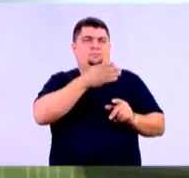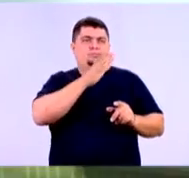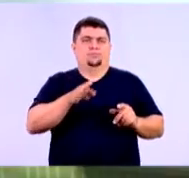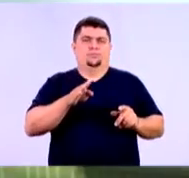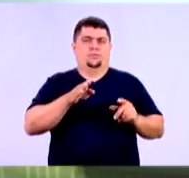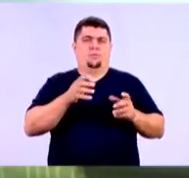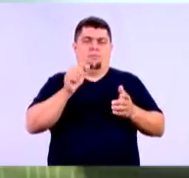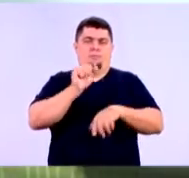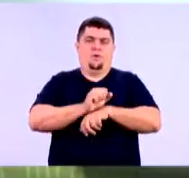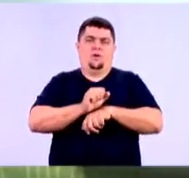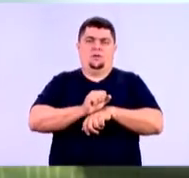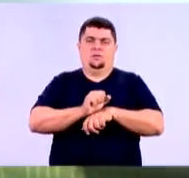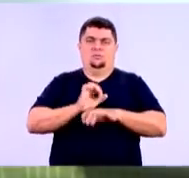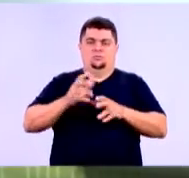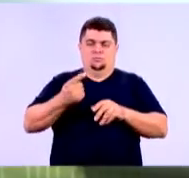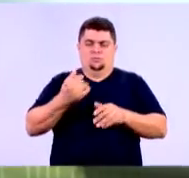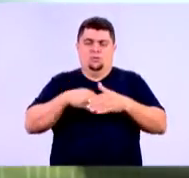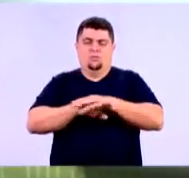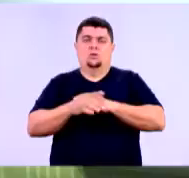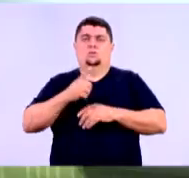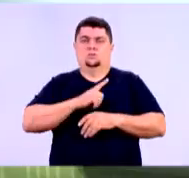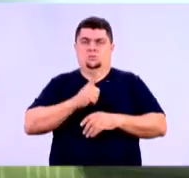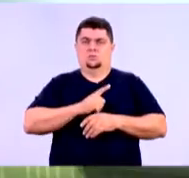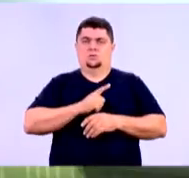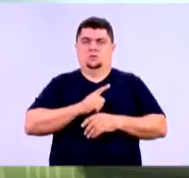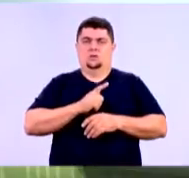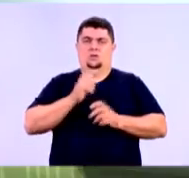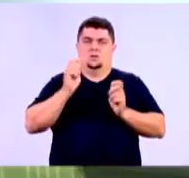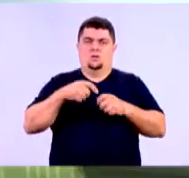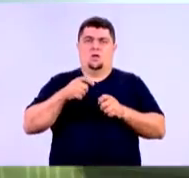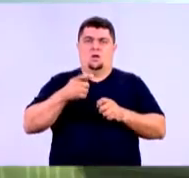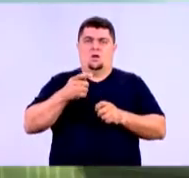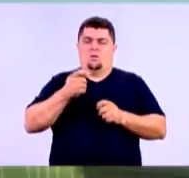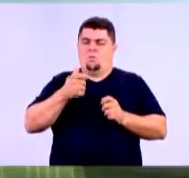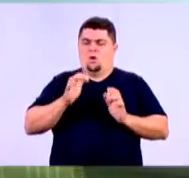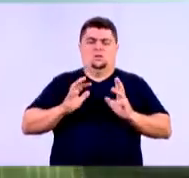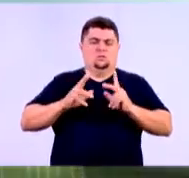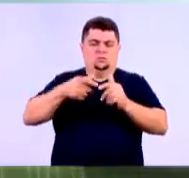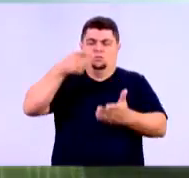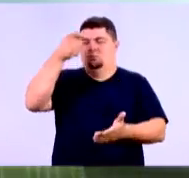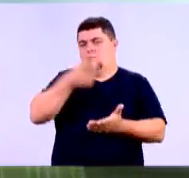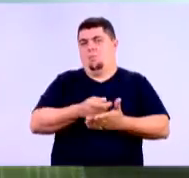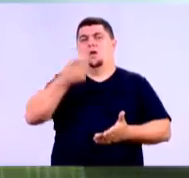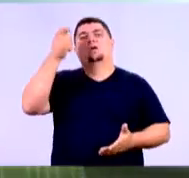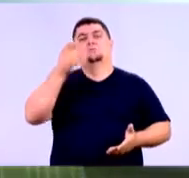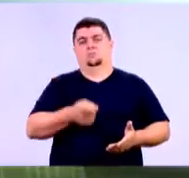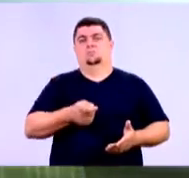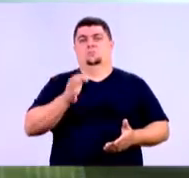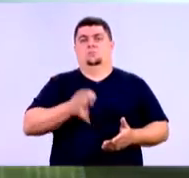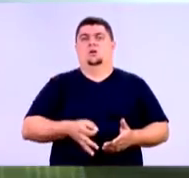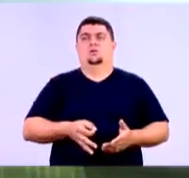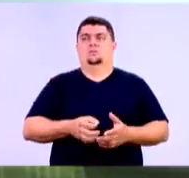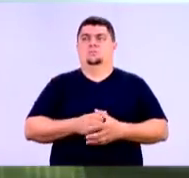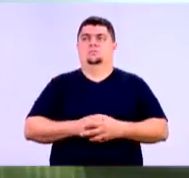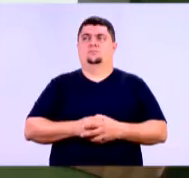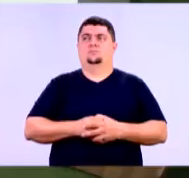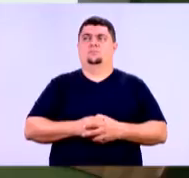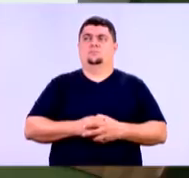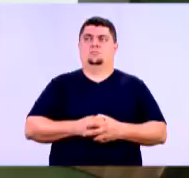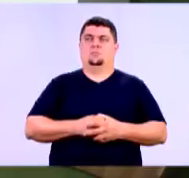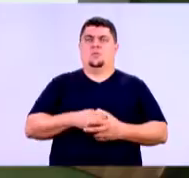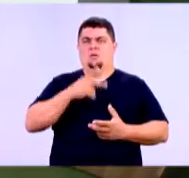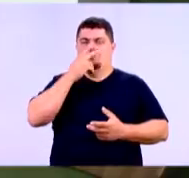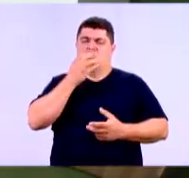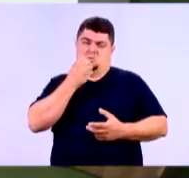estoque, com o dinheiro que ela tem quase certeza que ela vai receber, ela consegue pagar 85% das suas dívidas. Parece razoável, né, professor? Não parece um